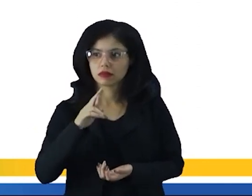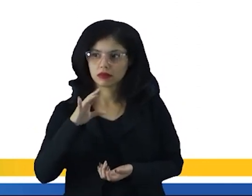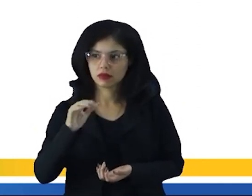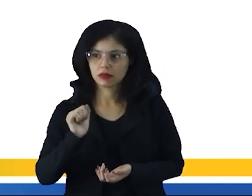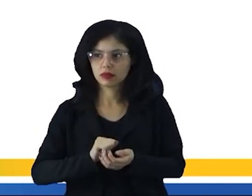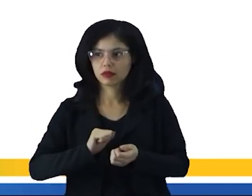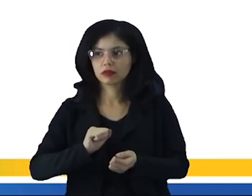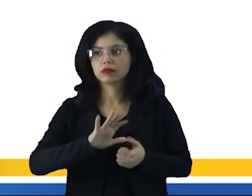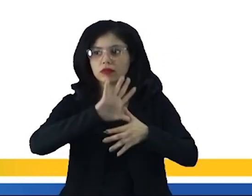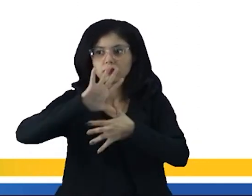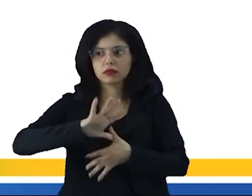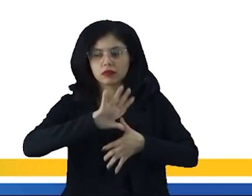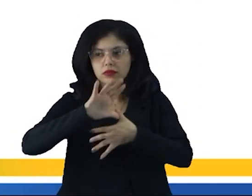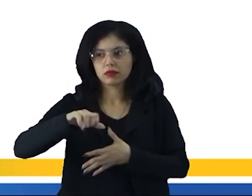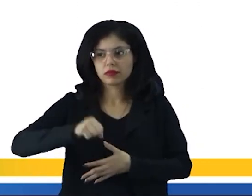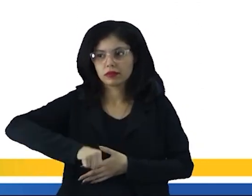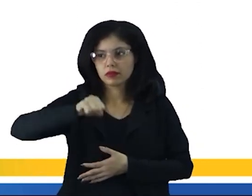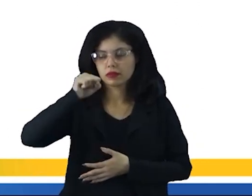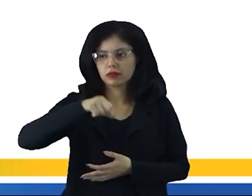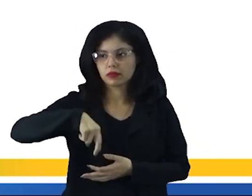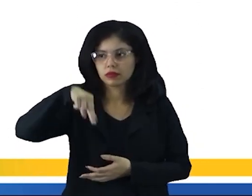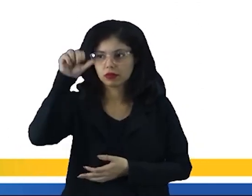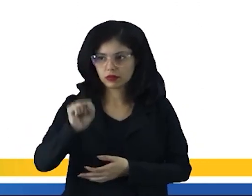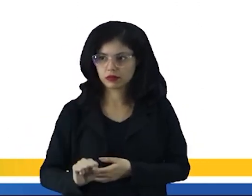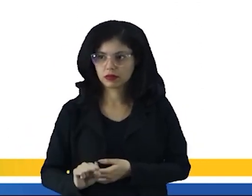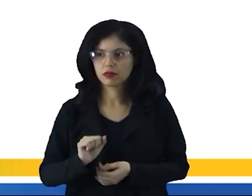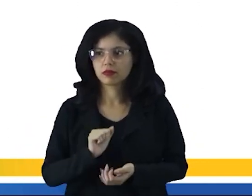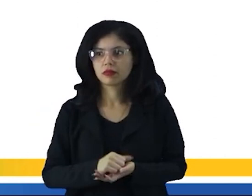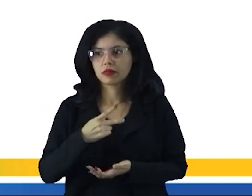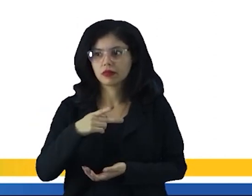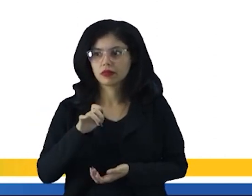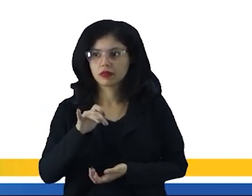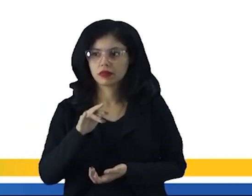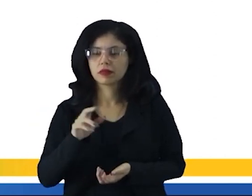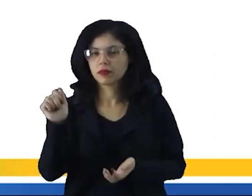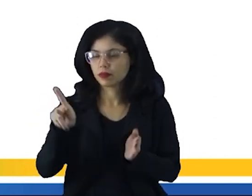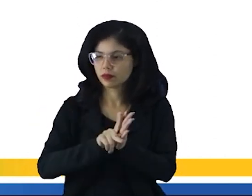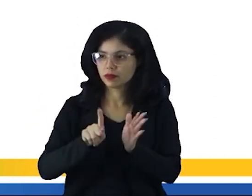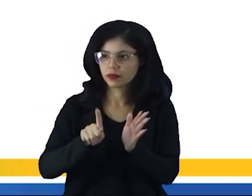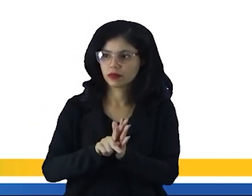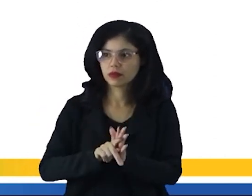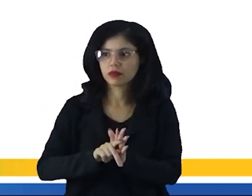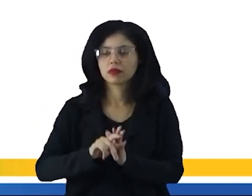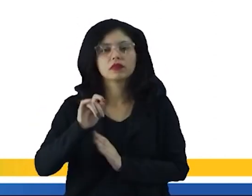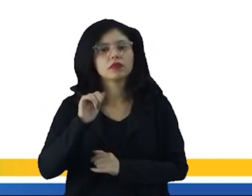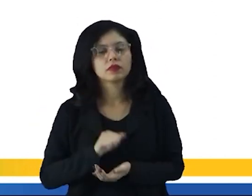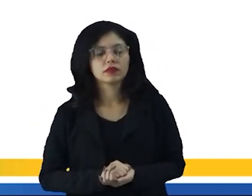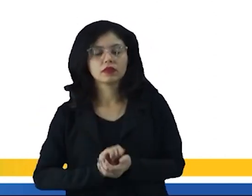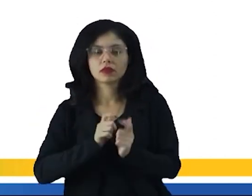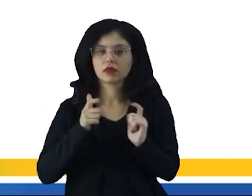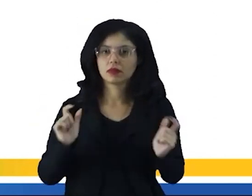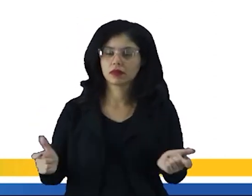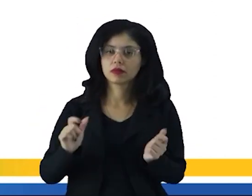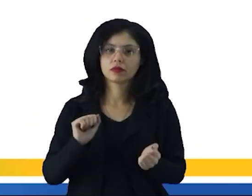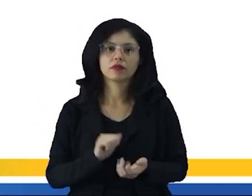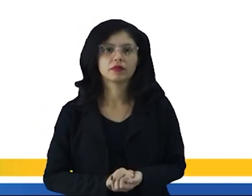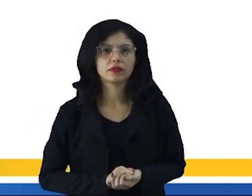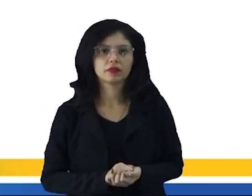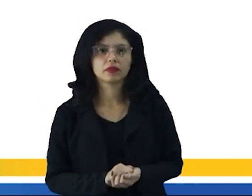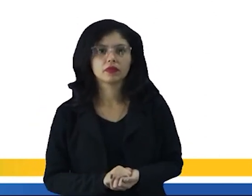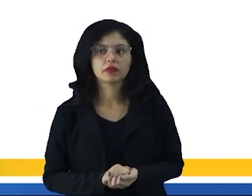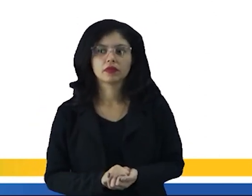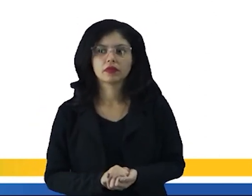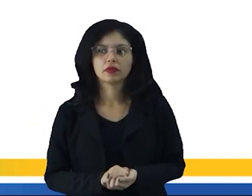pradarias na América do Norte, pampas na América do Sul, no caso específico do Rio Grande do Sul, onde tem maior concentração.